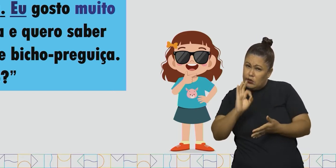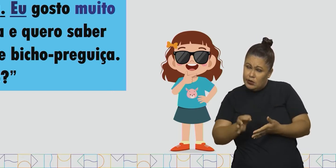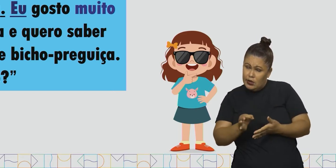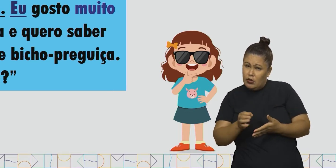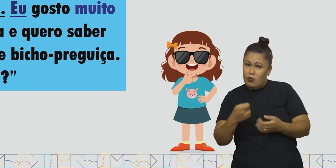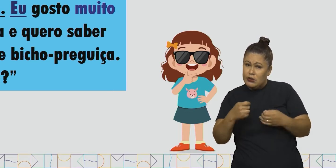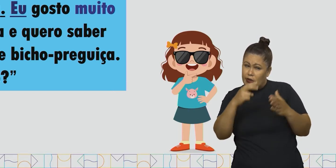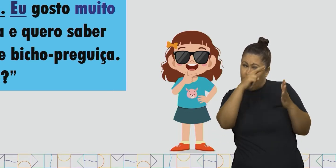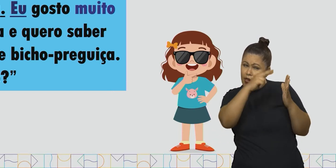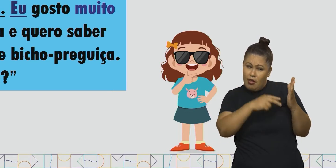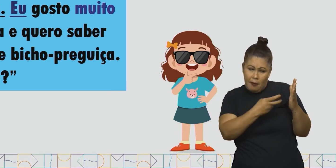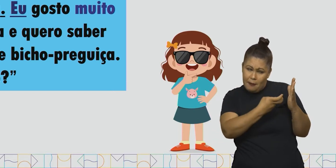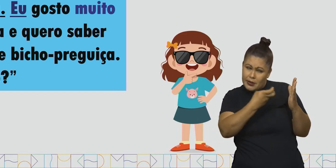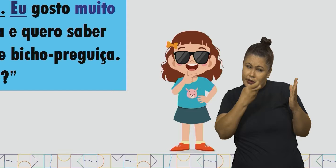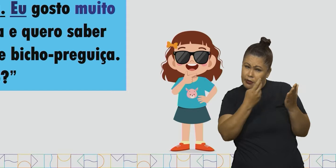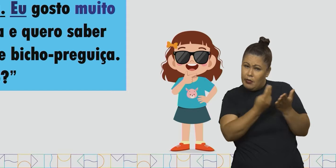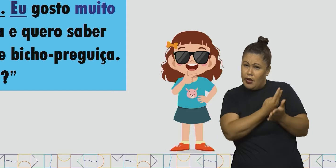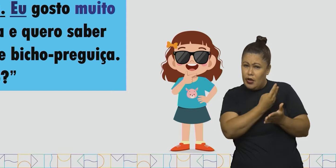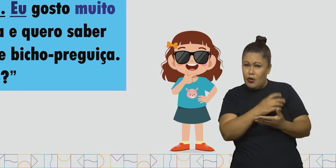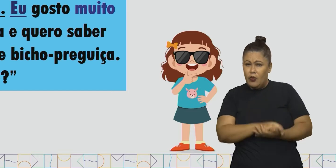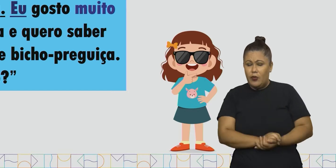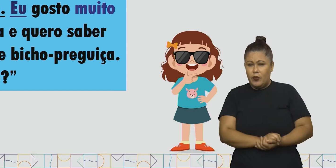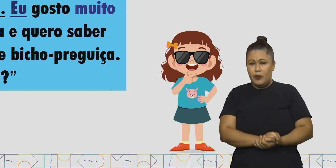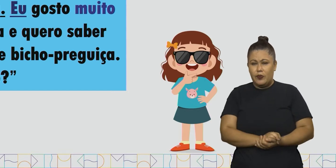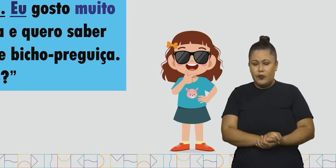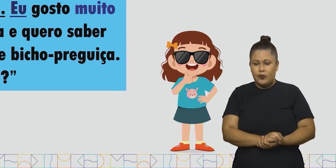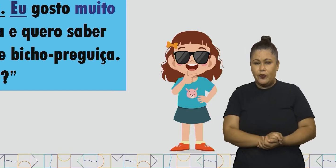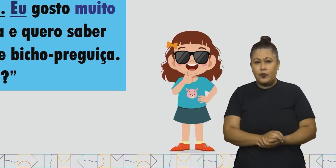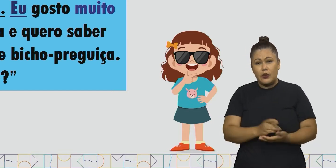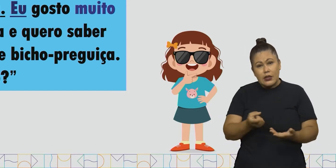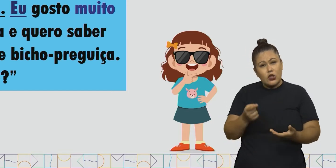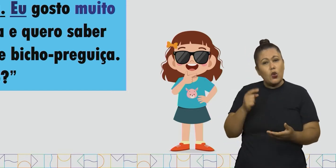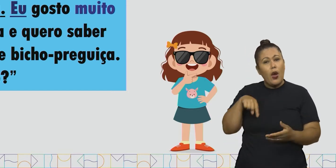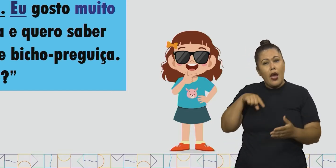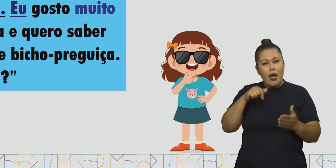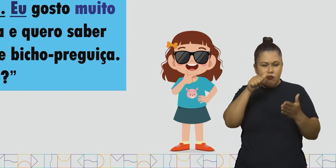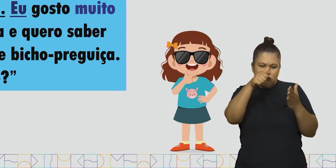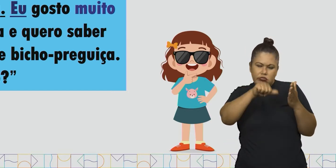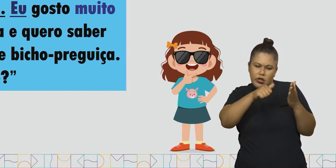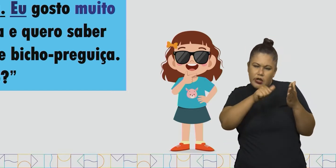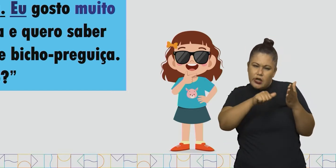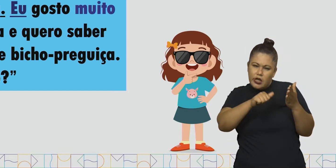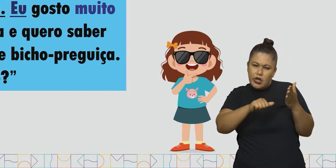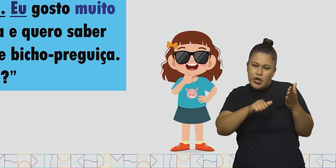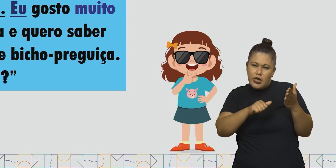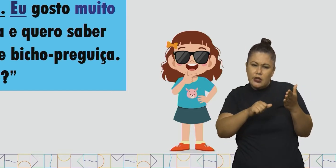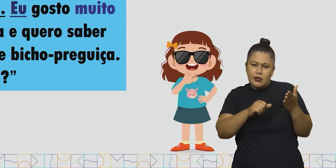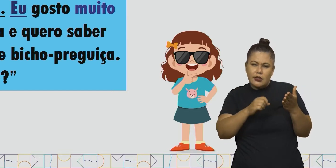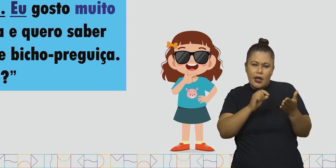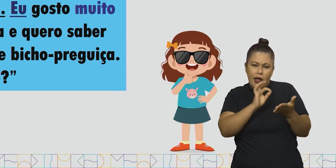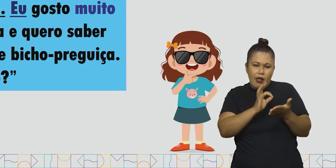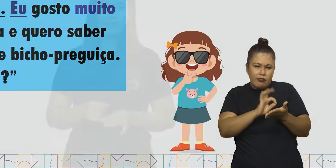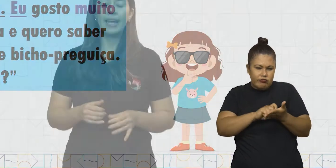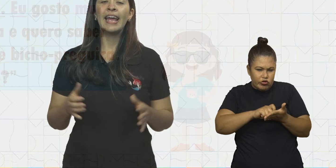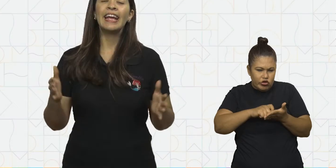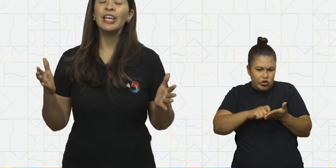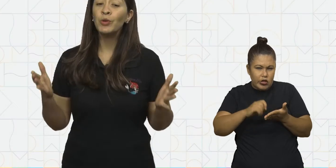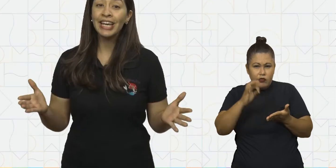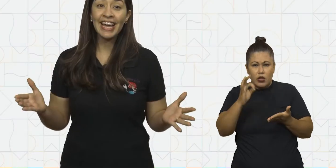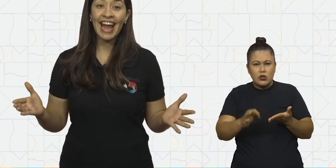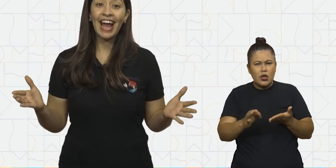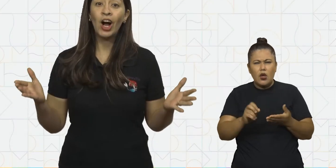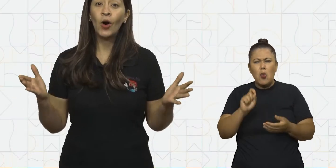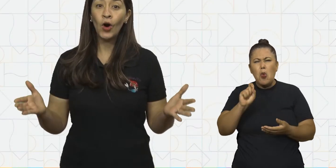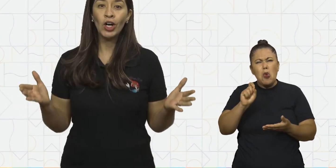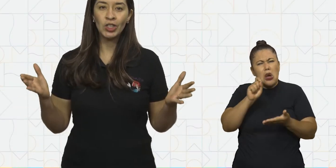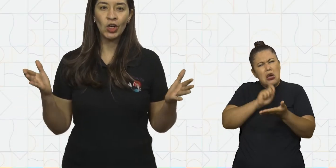verificar em seu texto. O que acabamos de fazer com esse trecho foi analisar a ortografia. E o